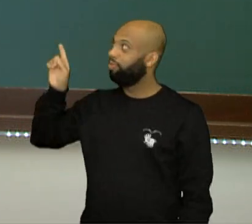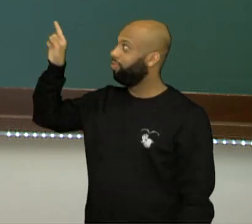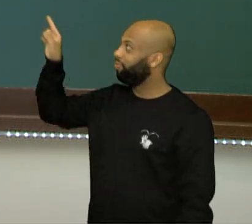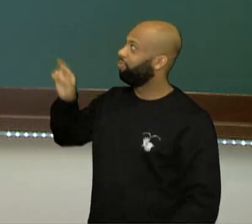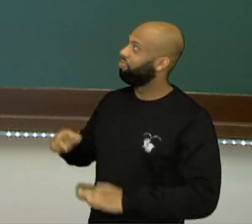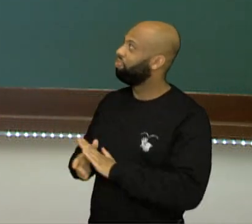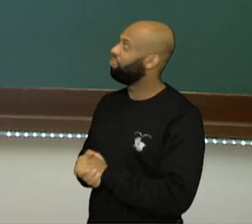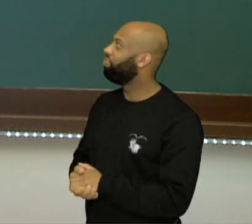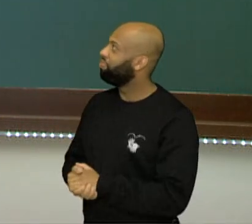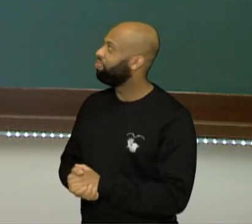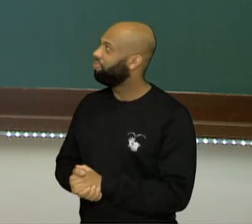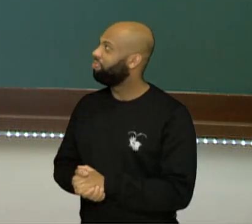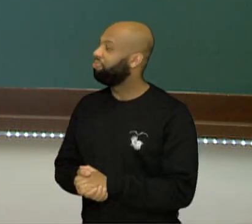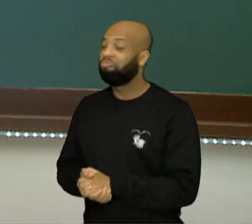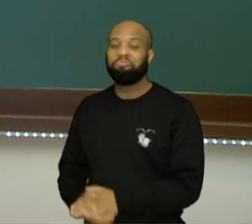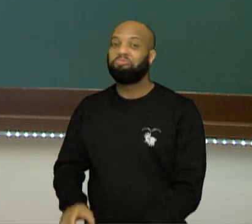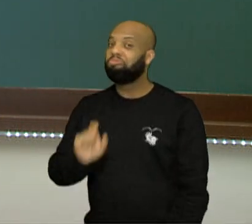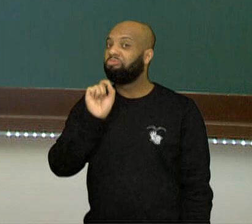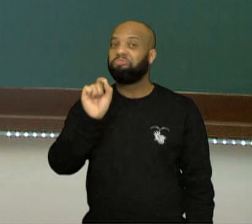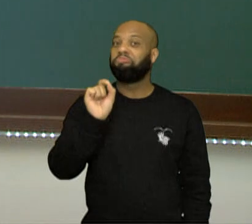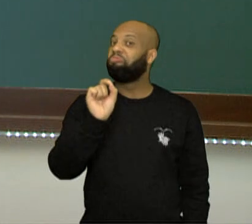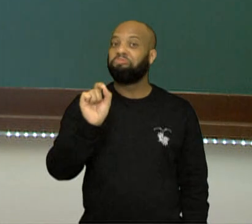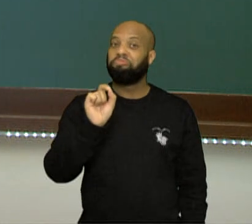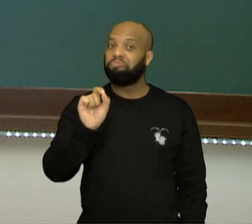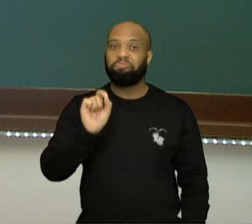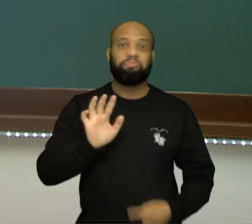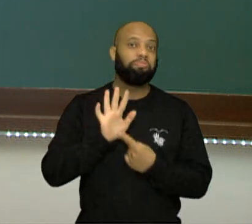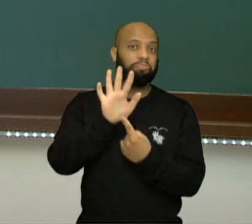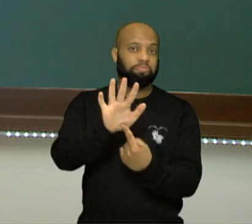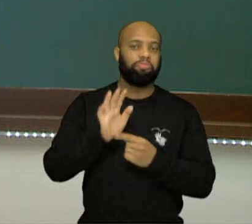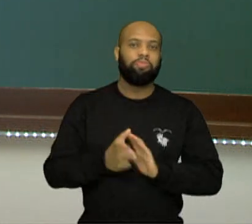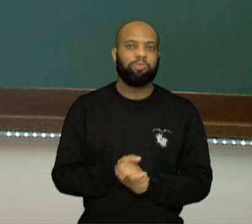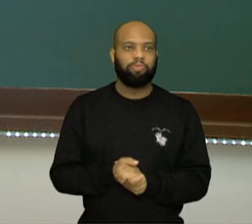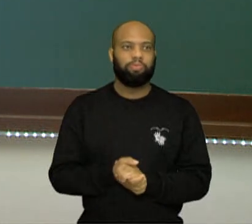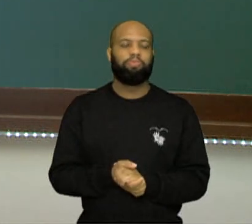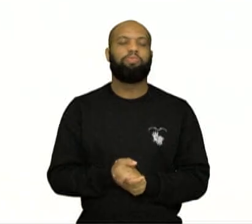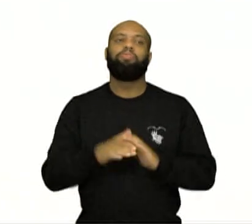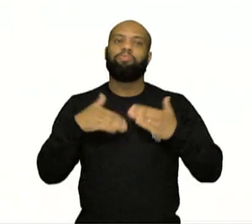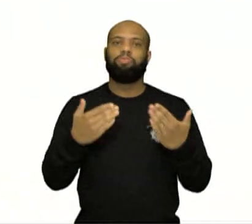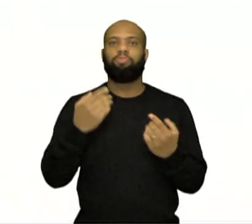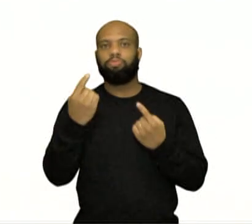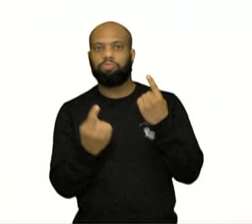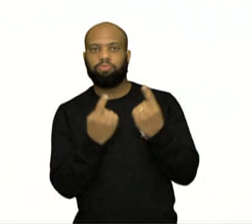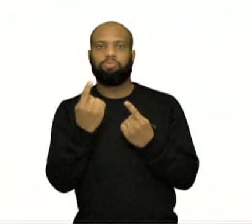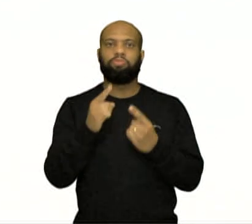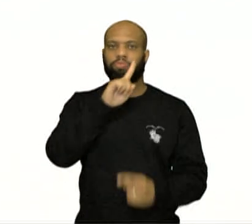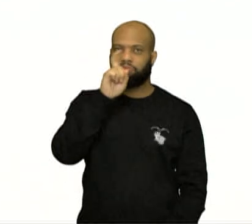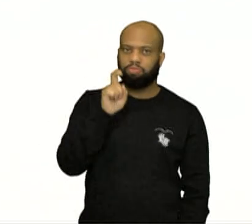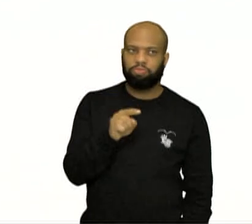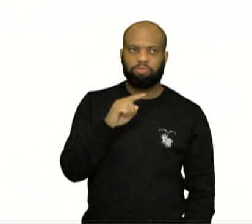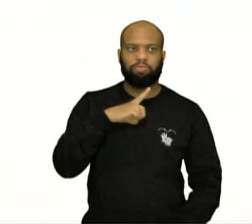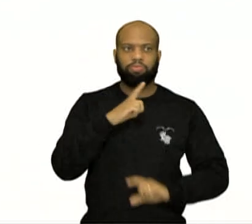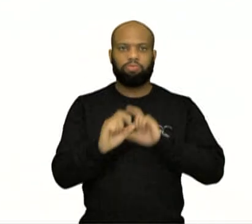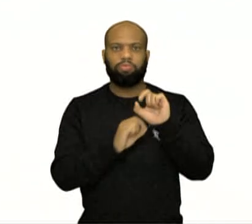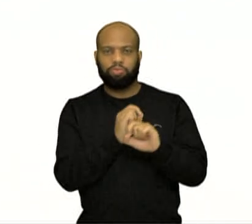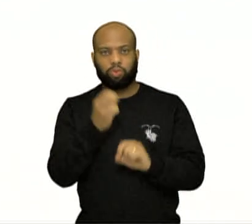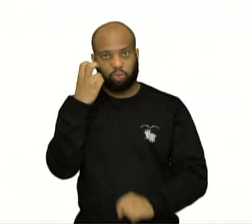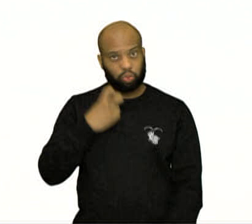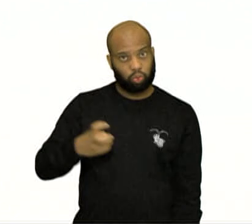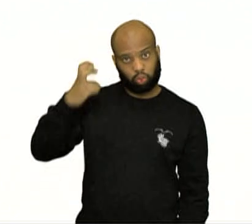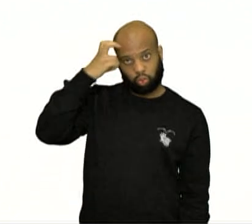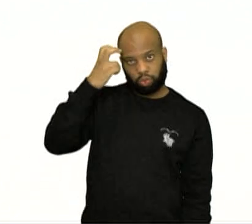moçada. Hein? Do que será que está apresentando? Qual será que é o produto